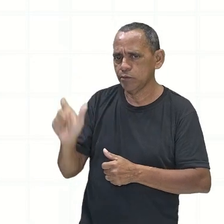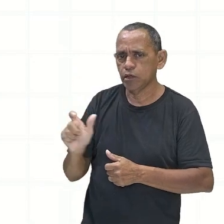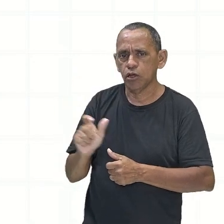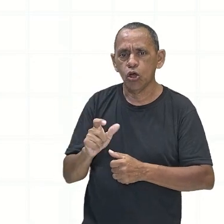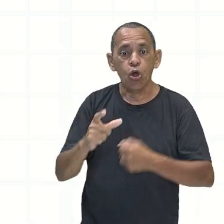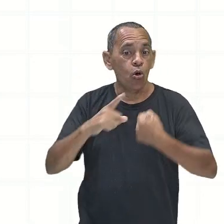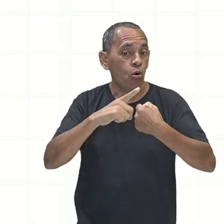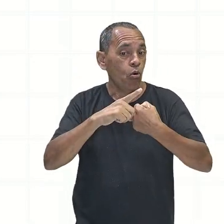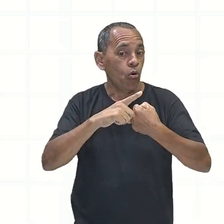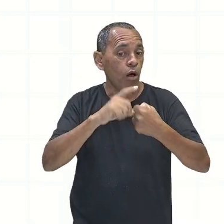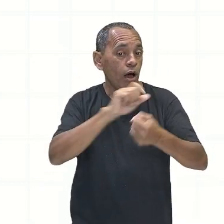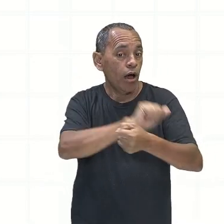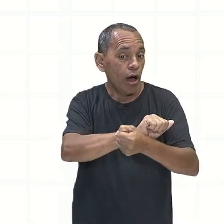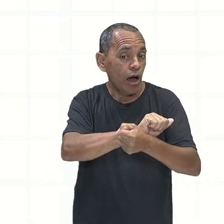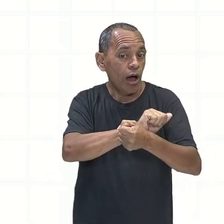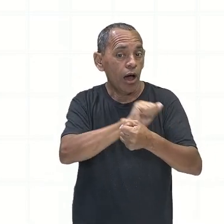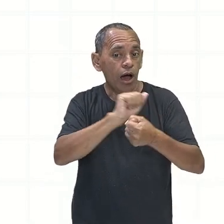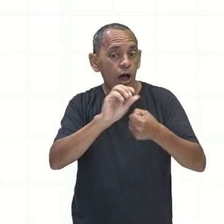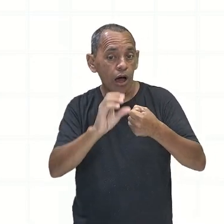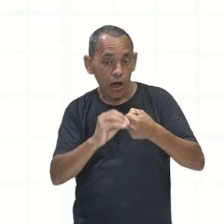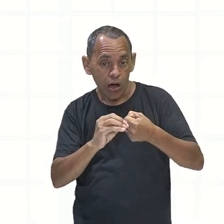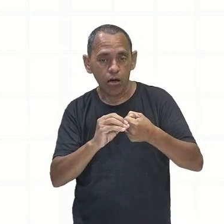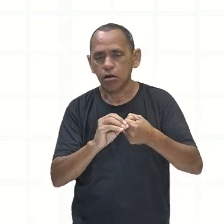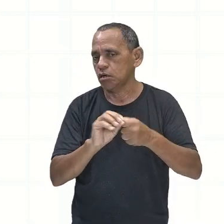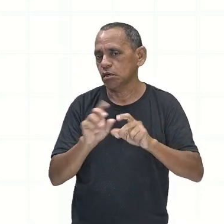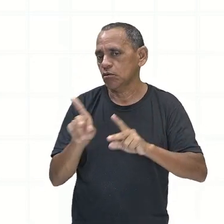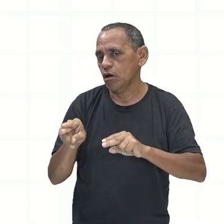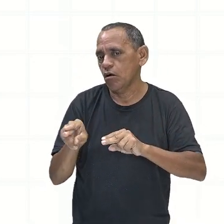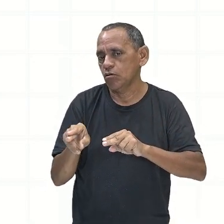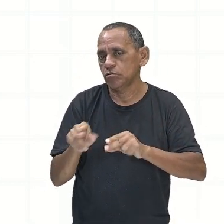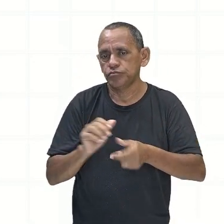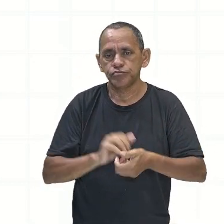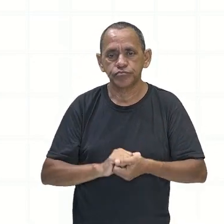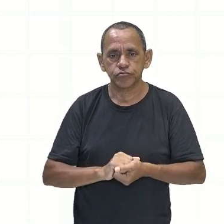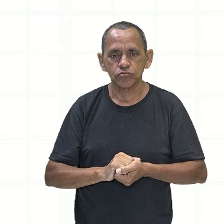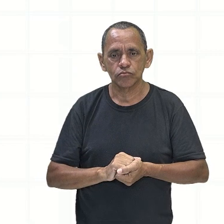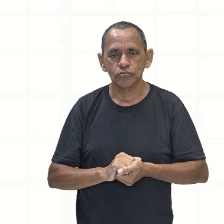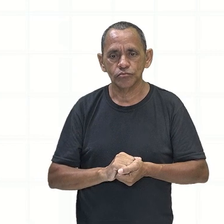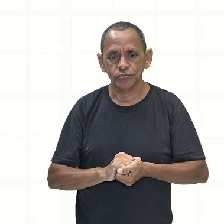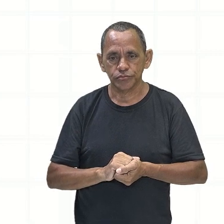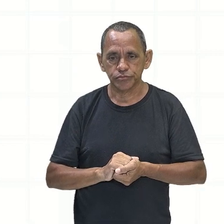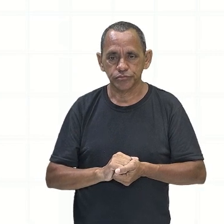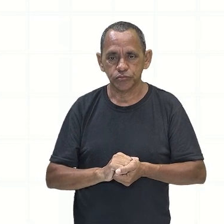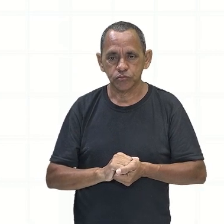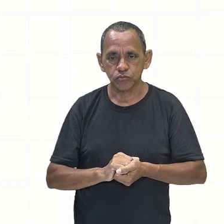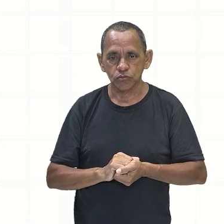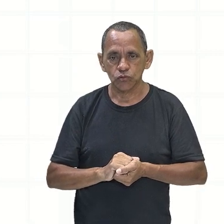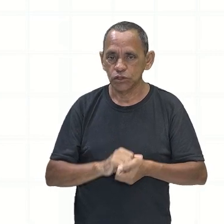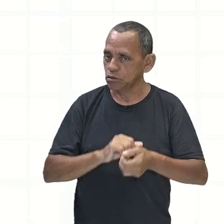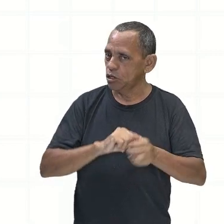masculino, né? E o substantivo não vai mudar. Percebem? Então,